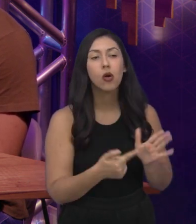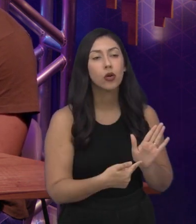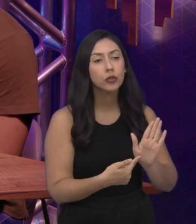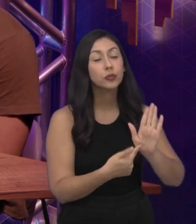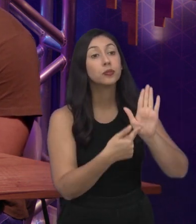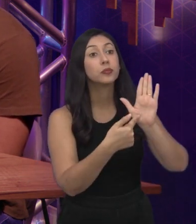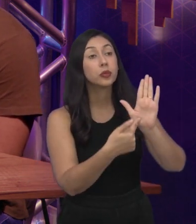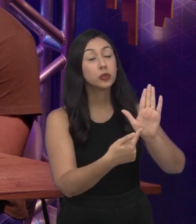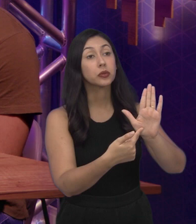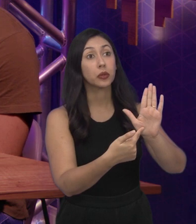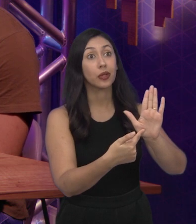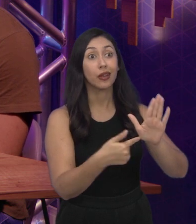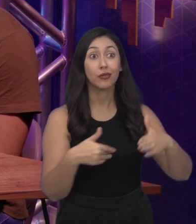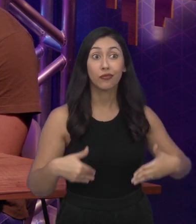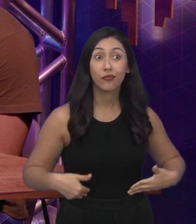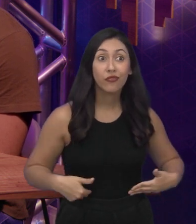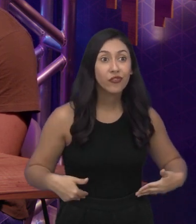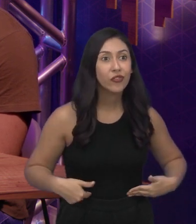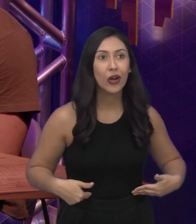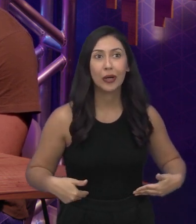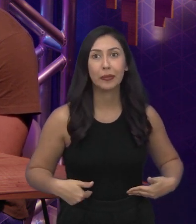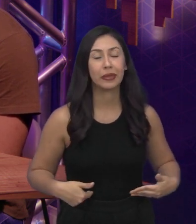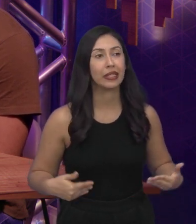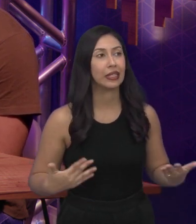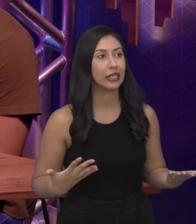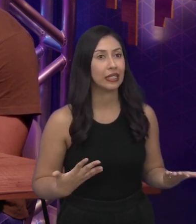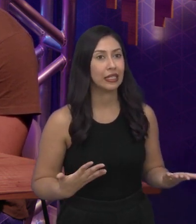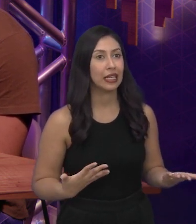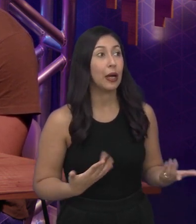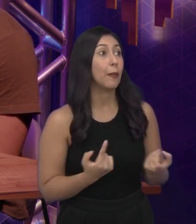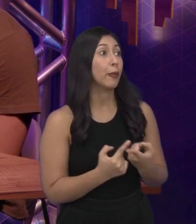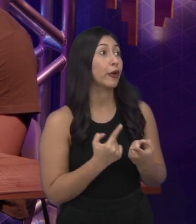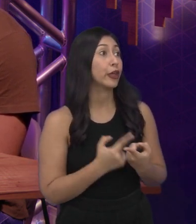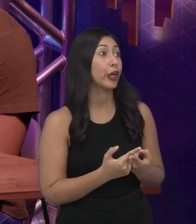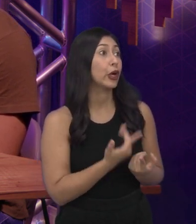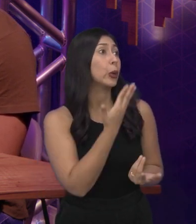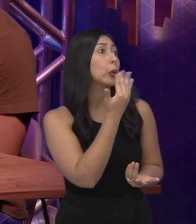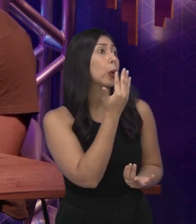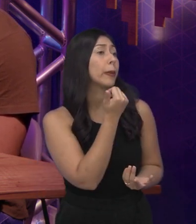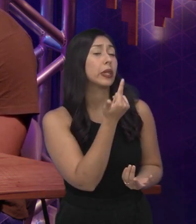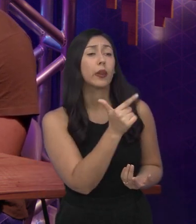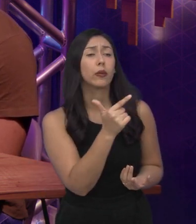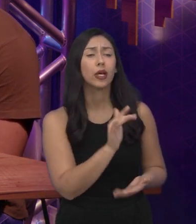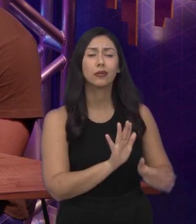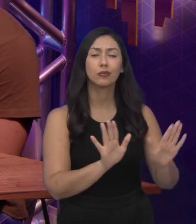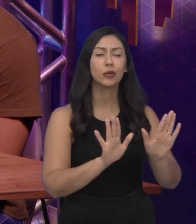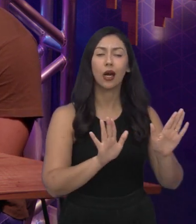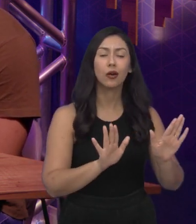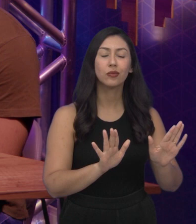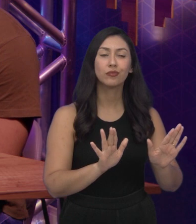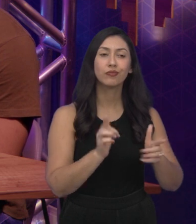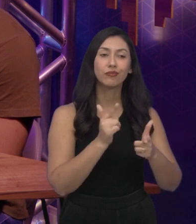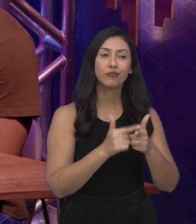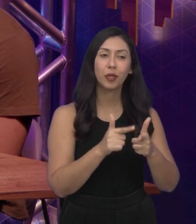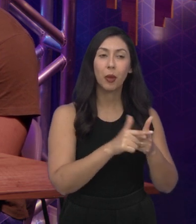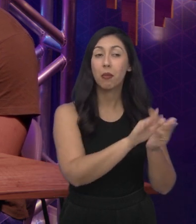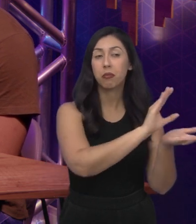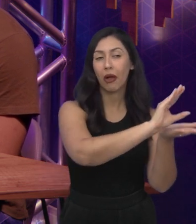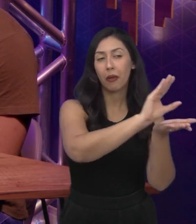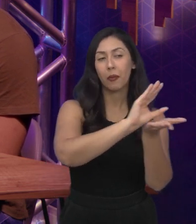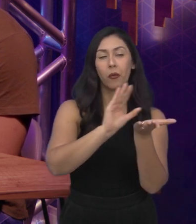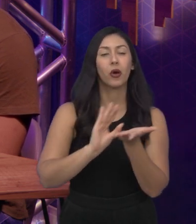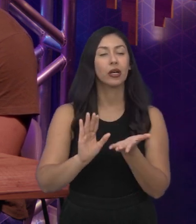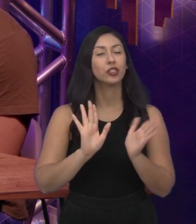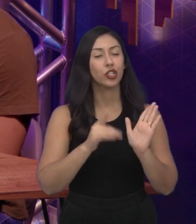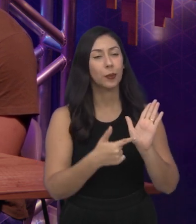exatamente essa questão de que a fome não existe porque não tem comida para todo mundo. O problema é a distribuição, né? A gente até citou o filme Poço,